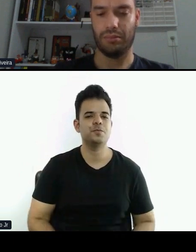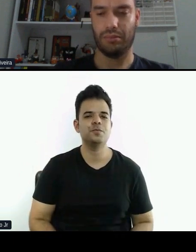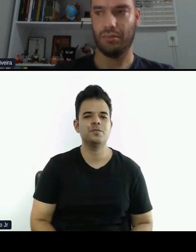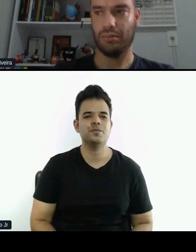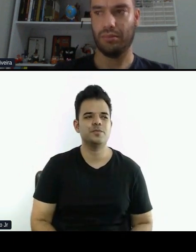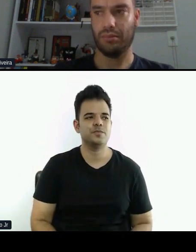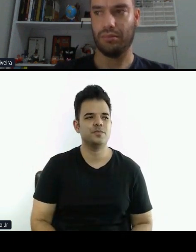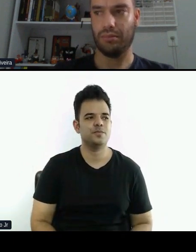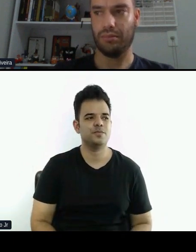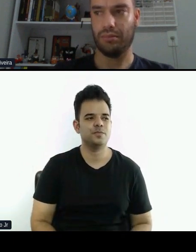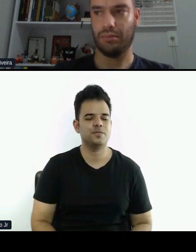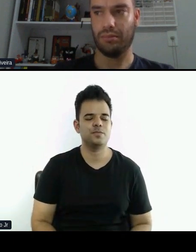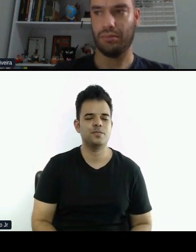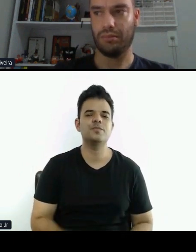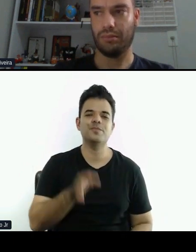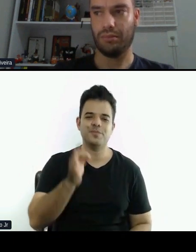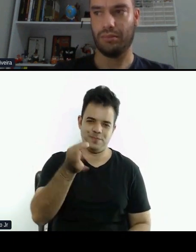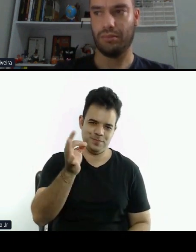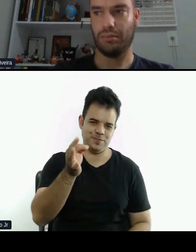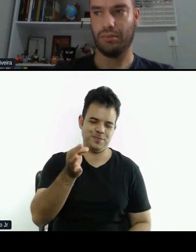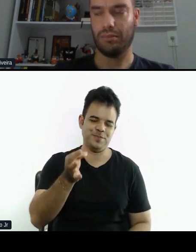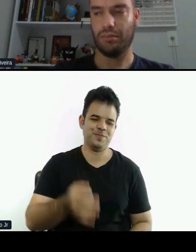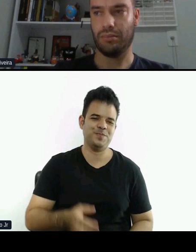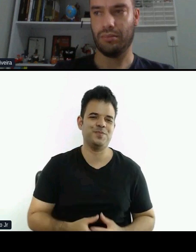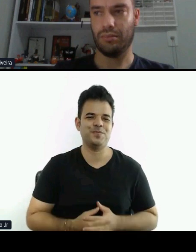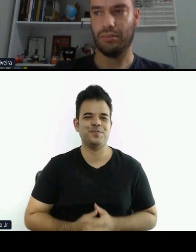Sim, com certeza.